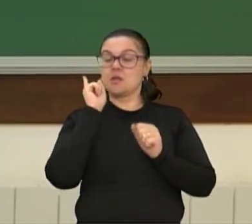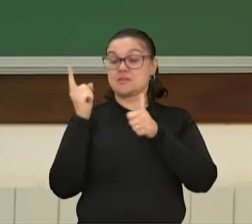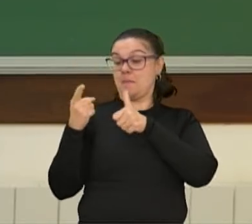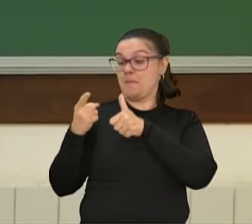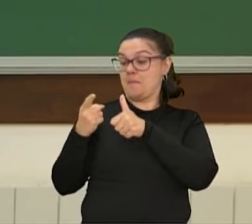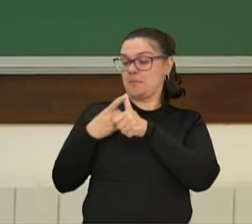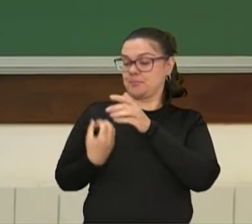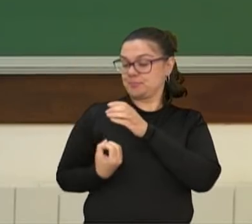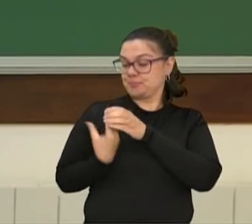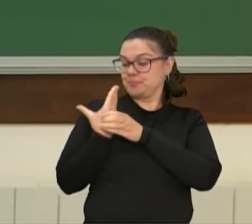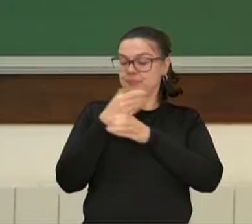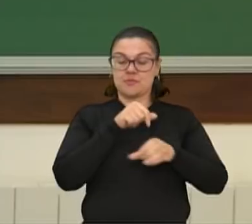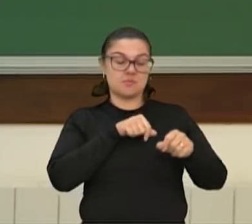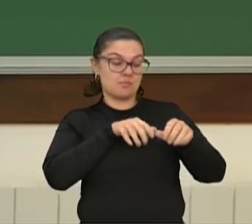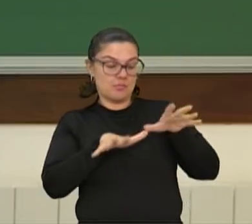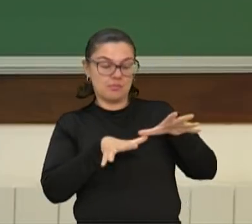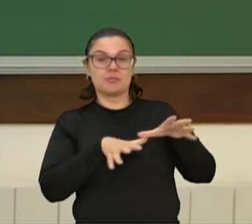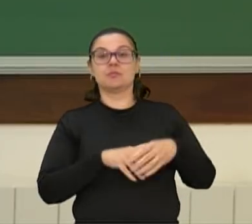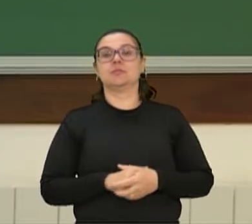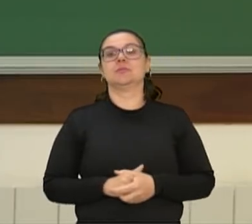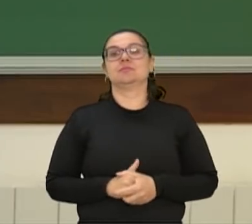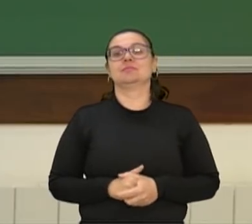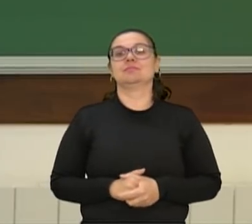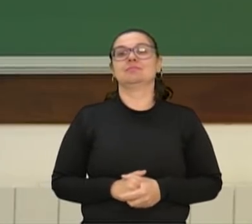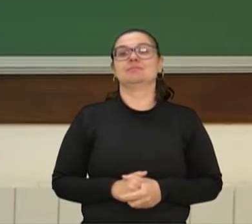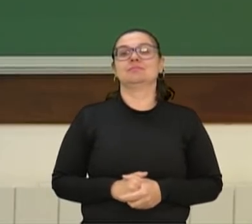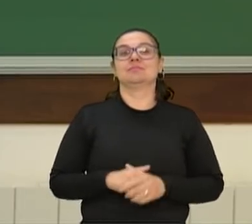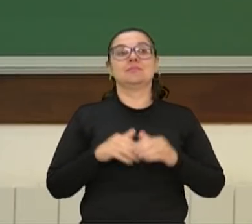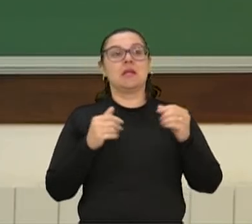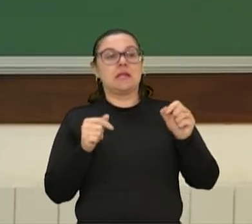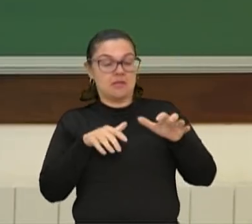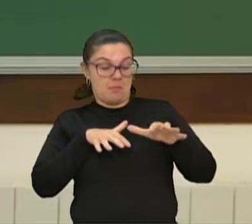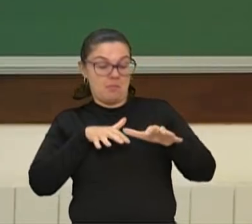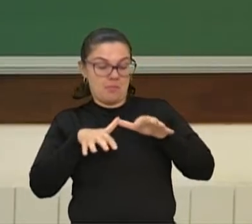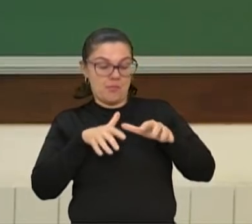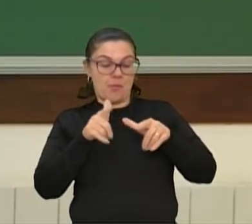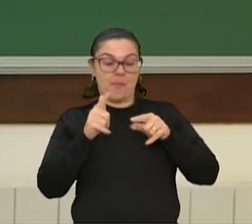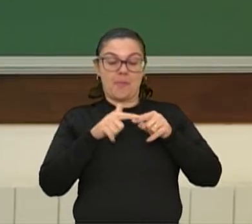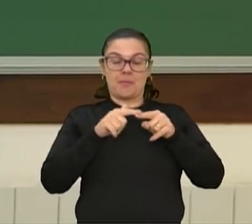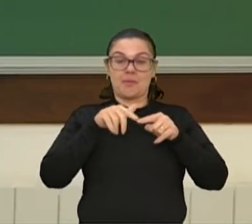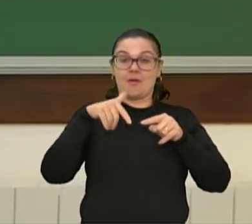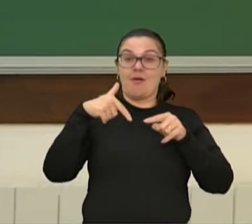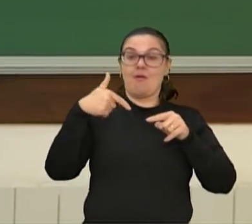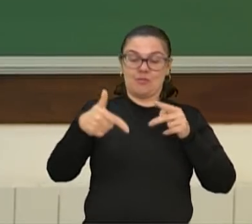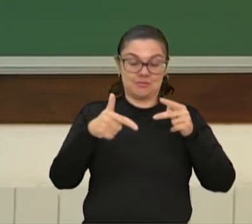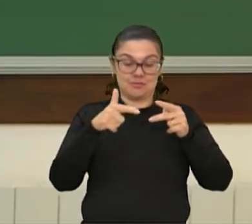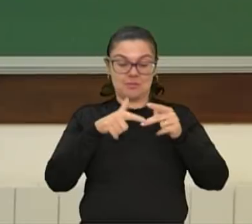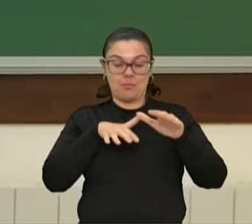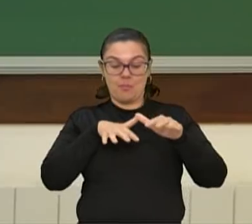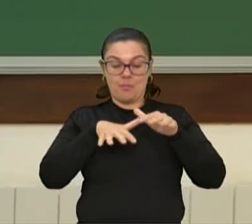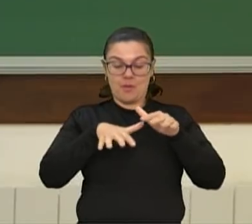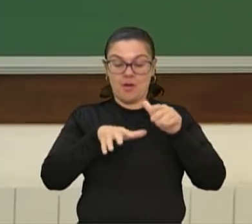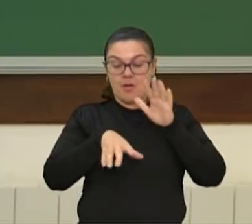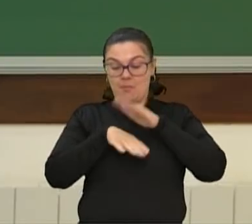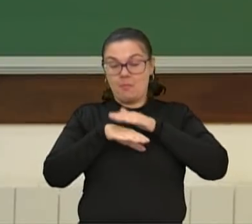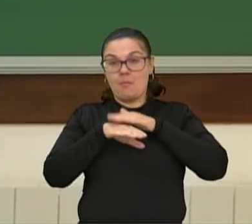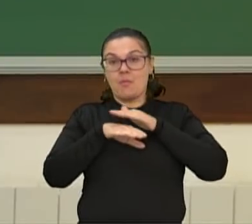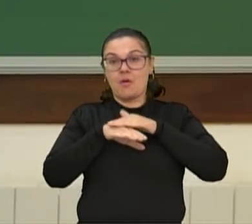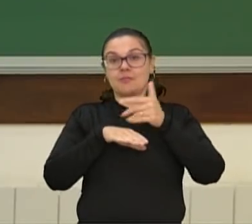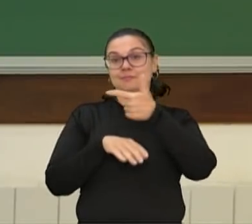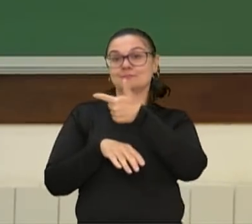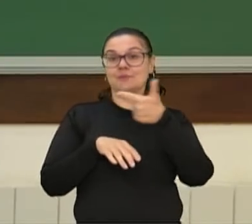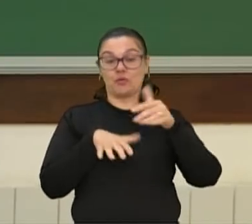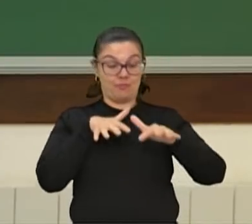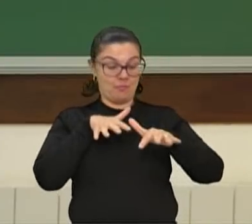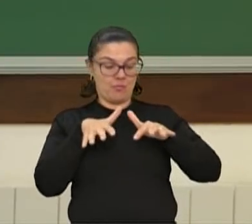primeira coisa que ela deu movimento a outra coisa, mas ela própria não